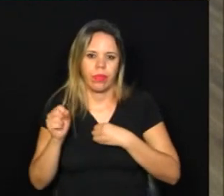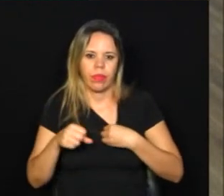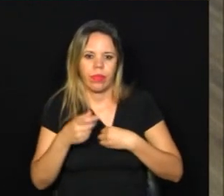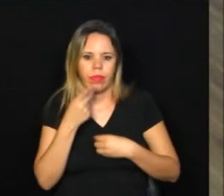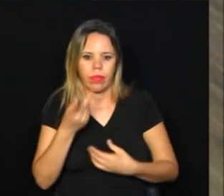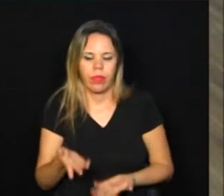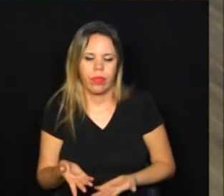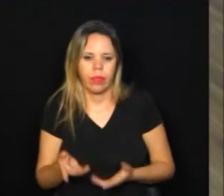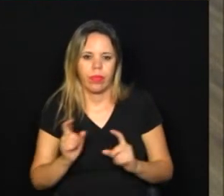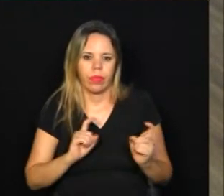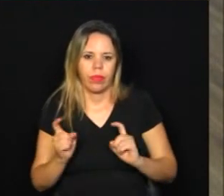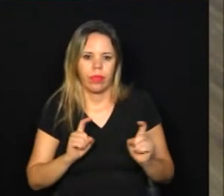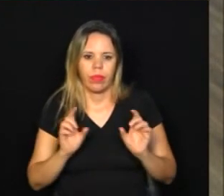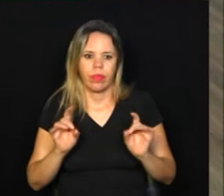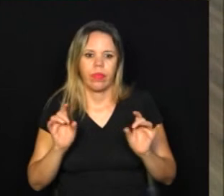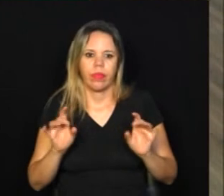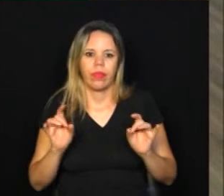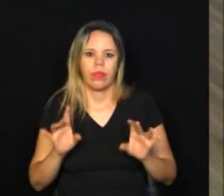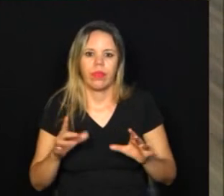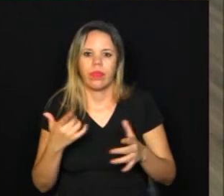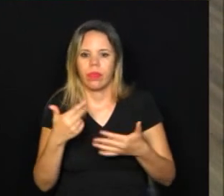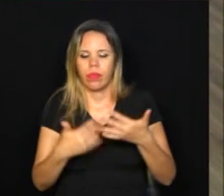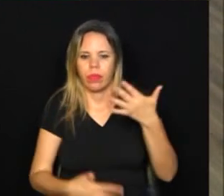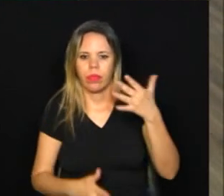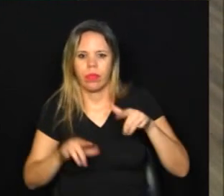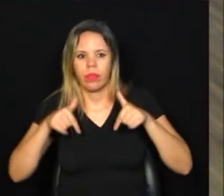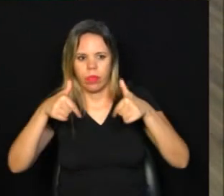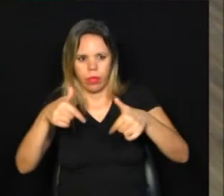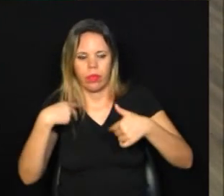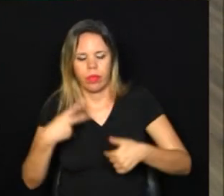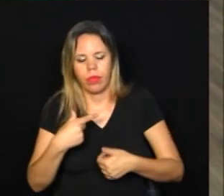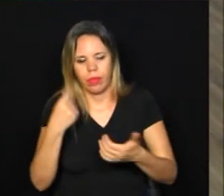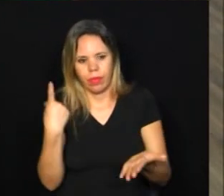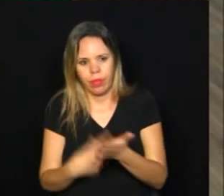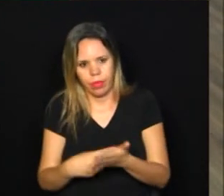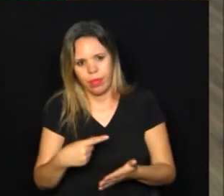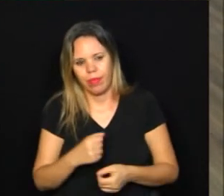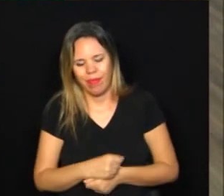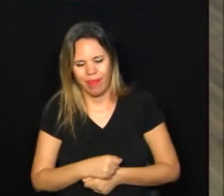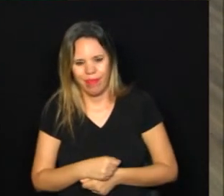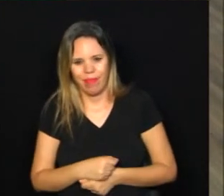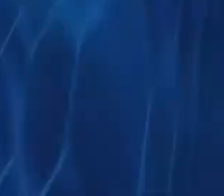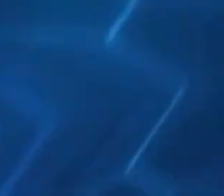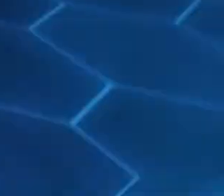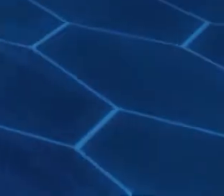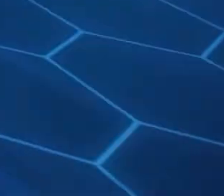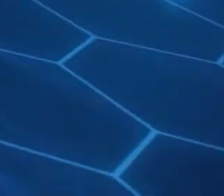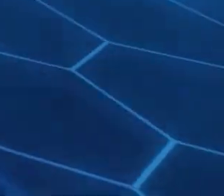sobre as reuniões extraordinárias e outras ações parlamentares. Combinado, então, até já. Até já.